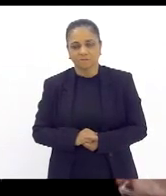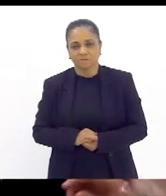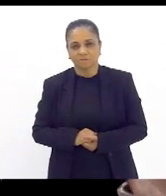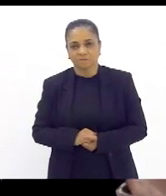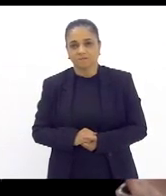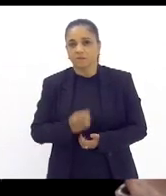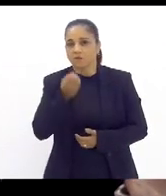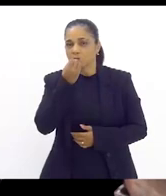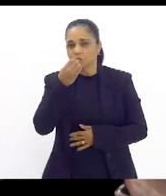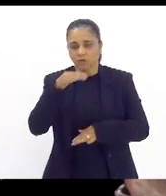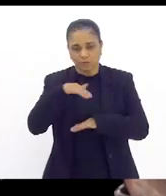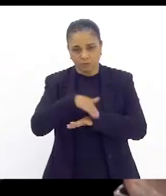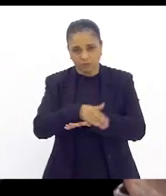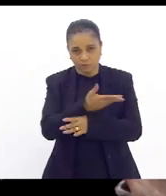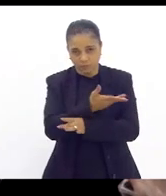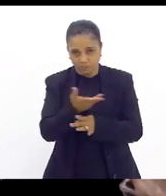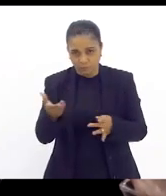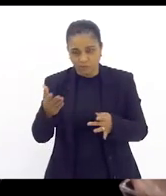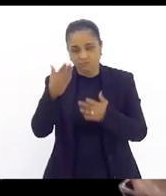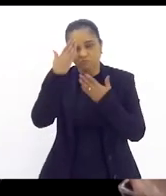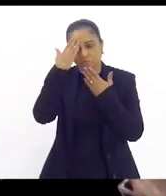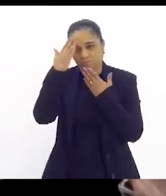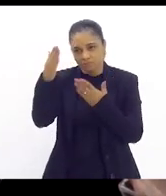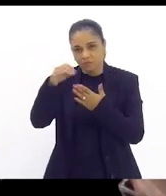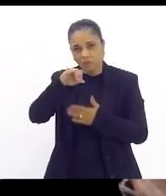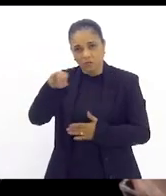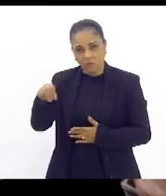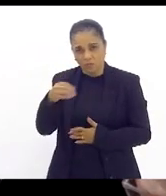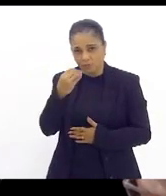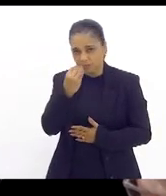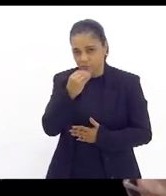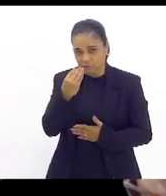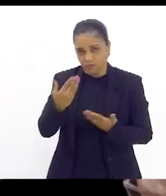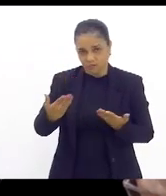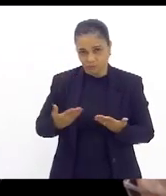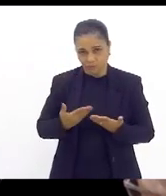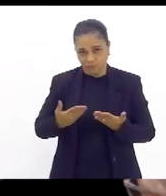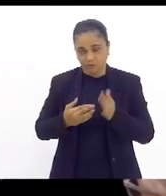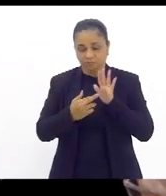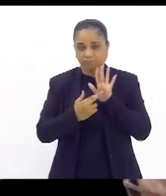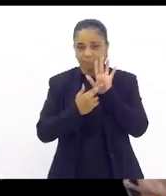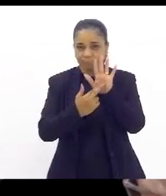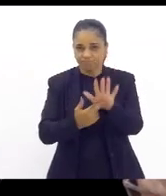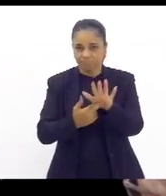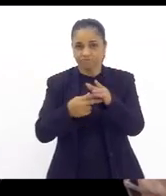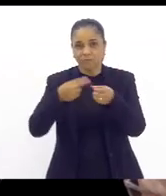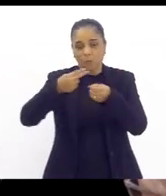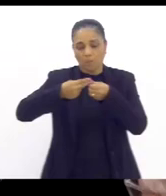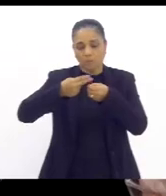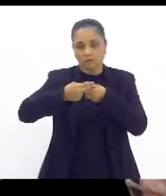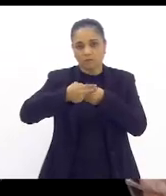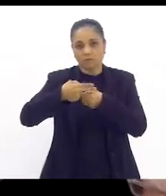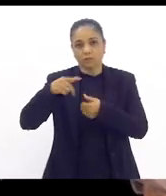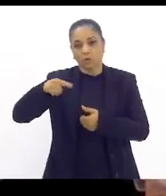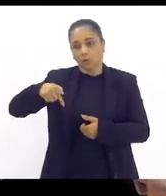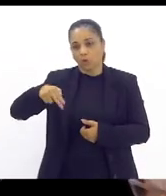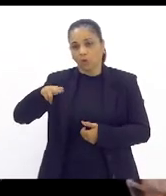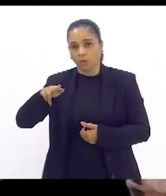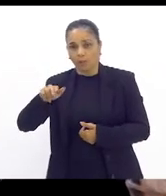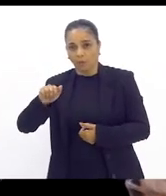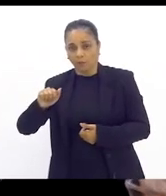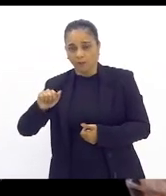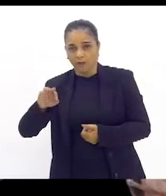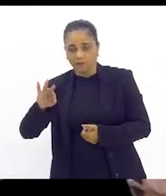Boa noite a todos agradecer primeiramente a oportunidade tá aqui representando nosso município de Quatis eu e mais dois vereadores